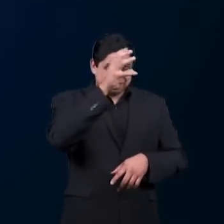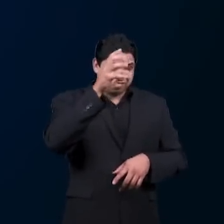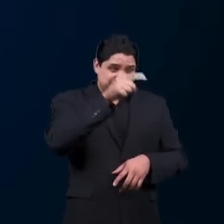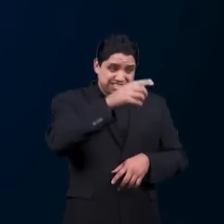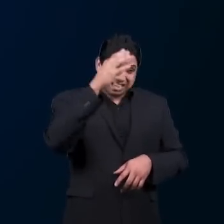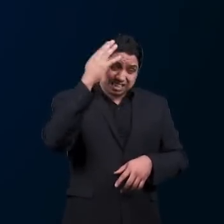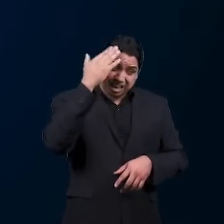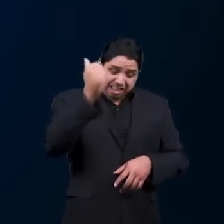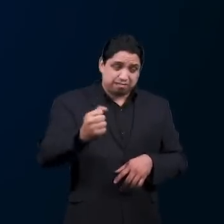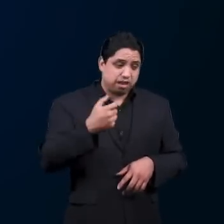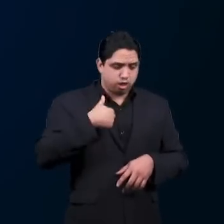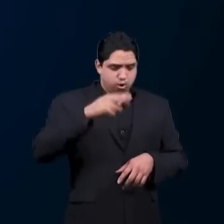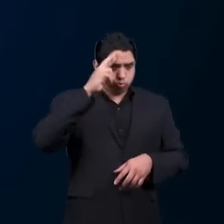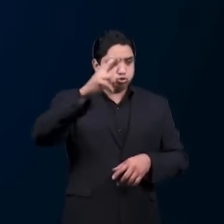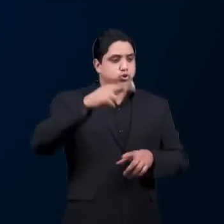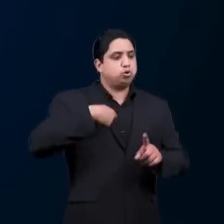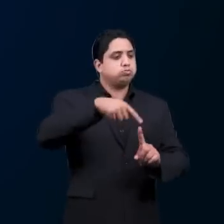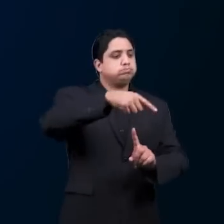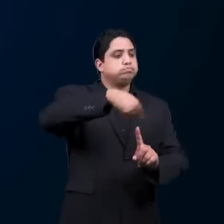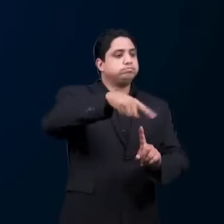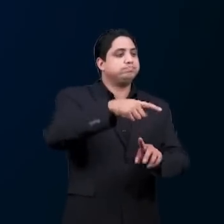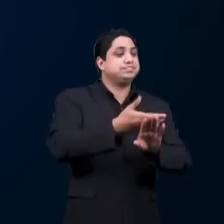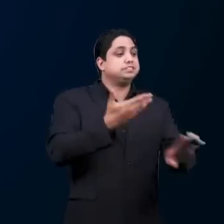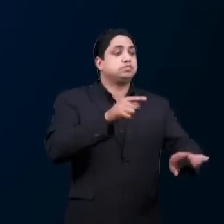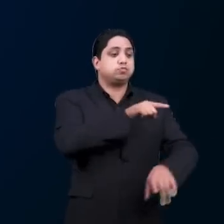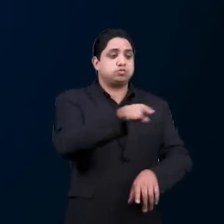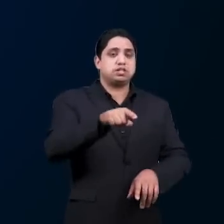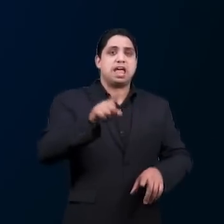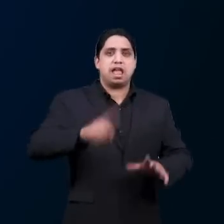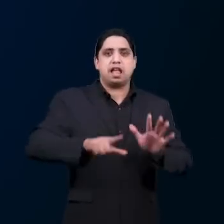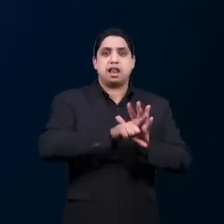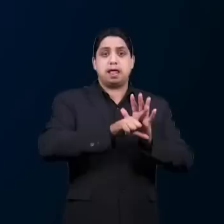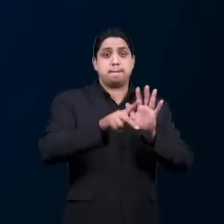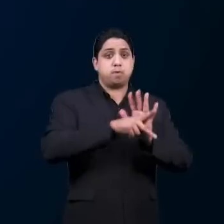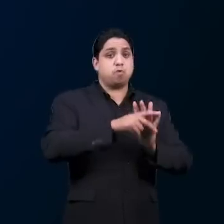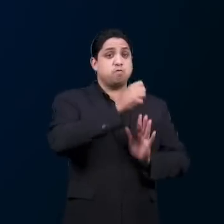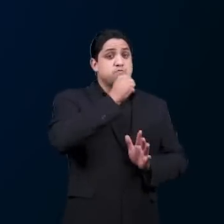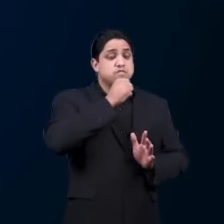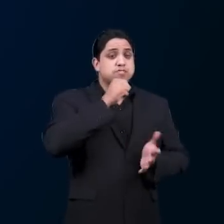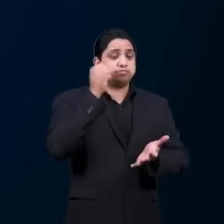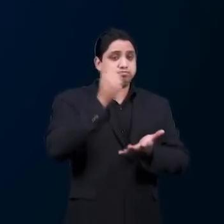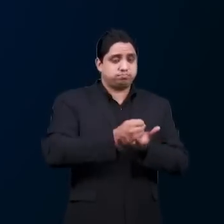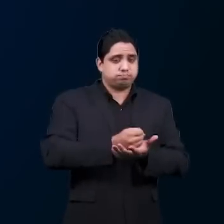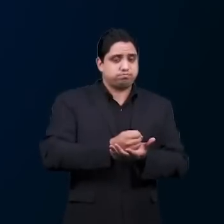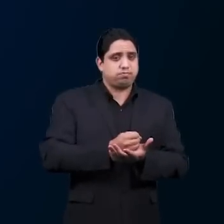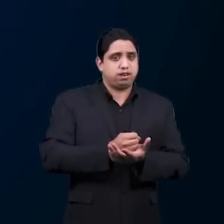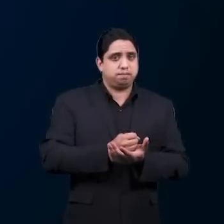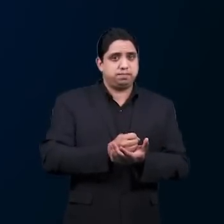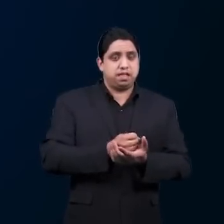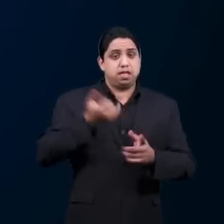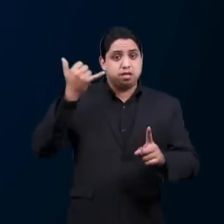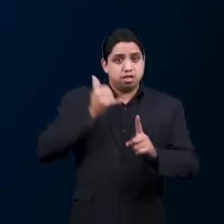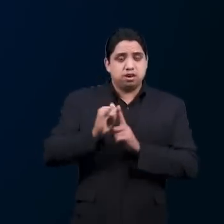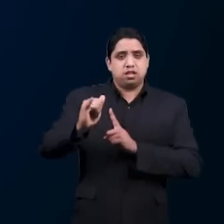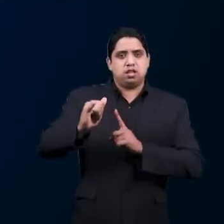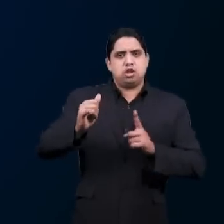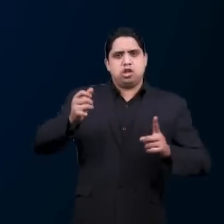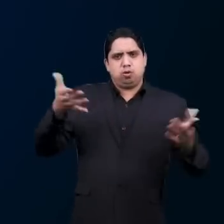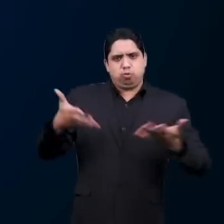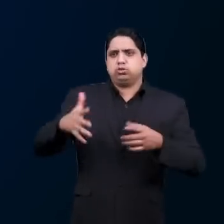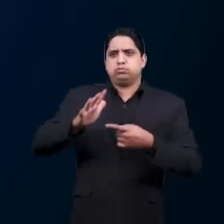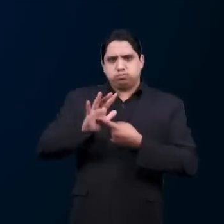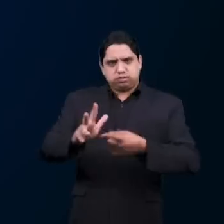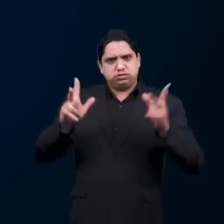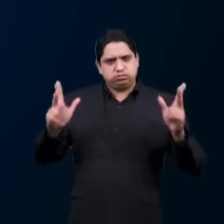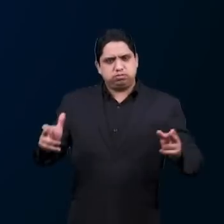sou o Senhor, que vos santifica. Esta é a lei do Velho Testamento para o povo de Israel, que se aplica profeticamente para a igreja nos